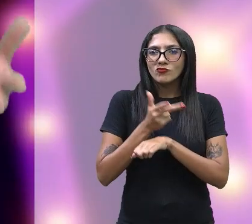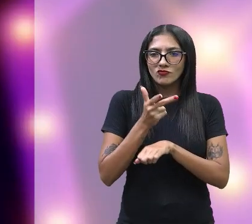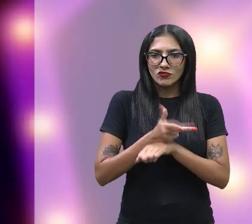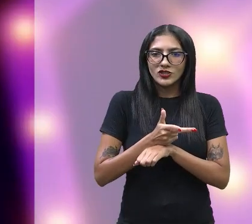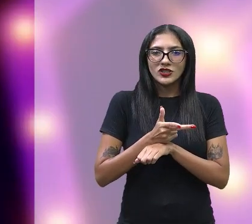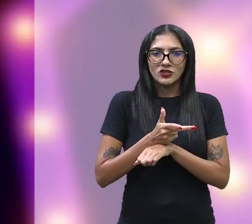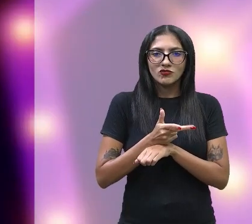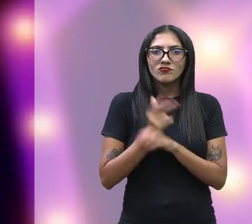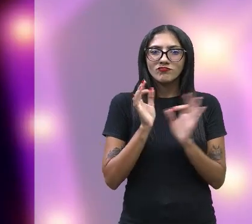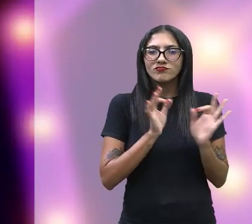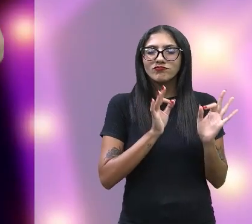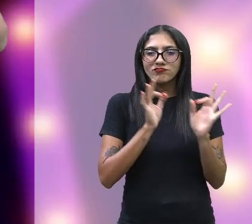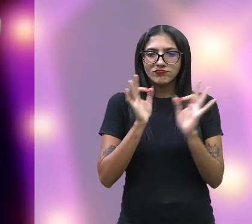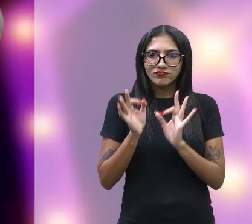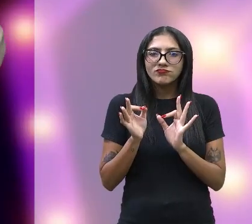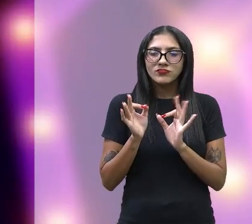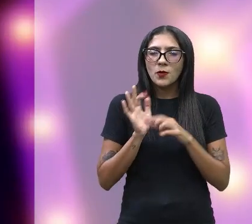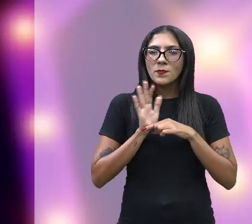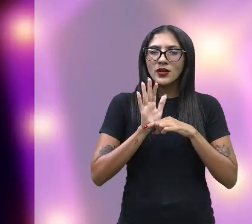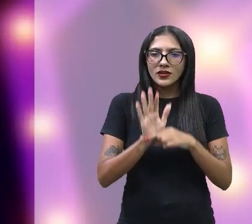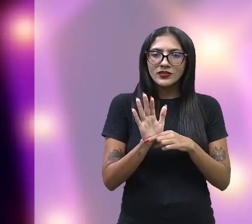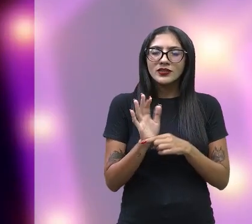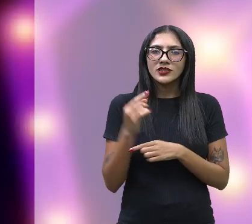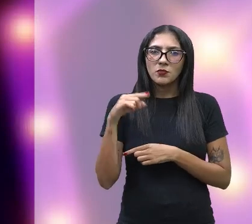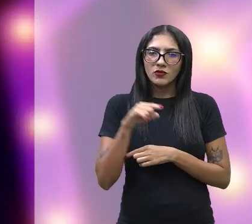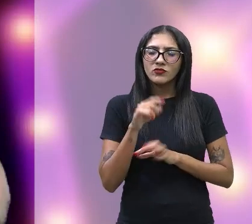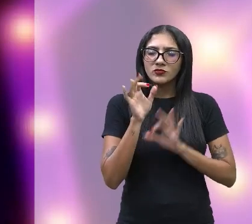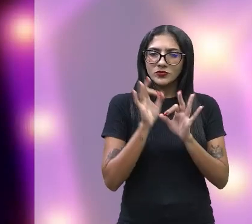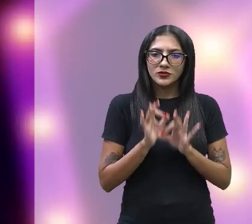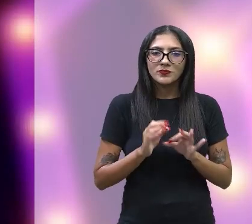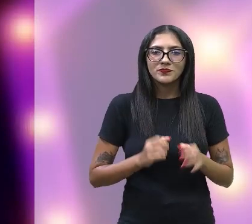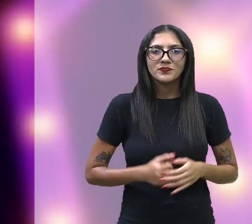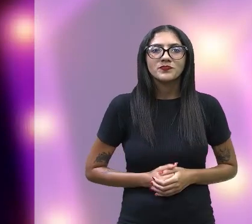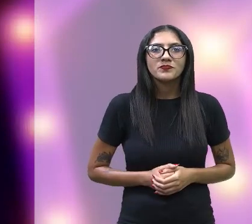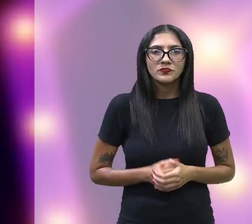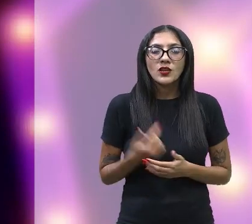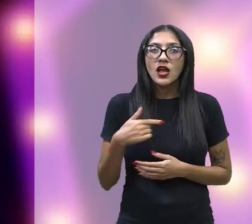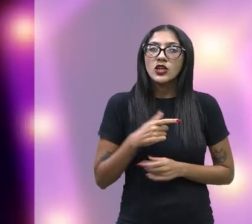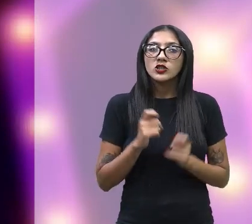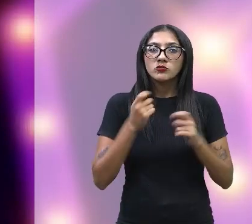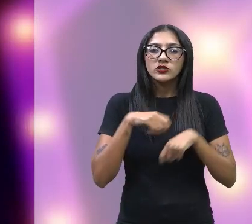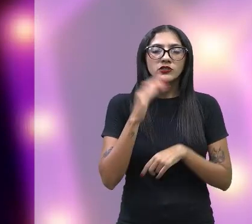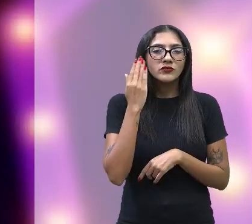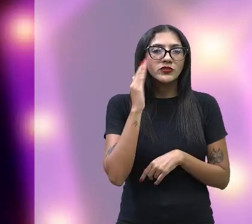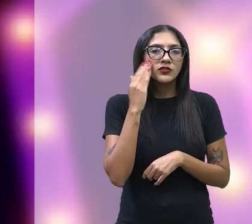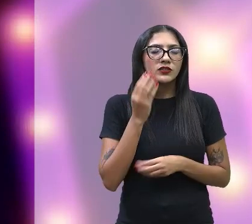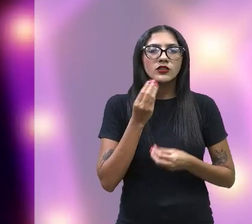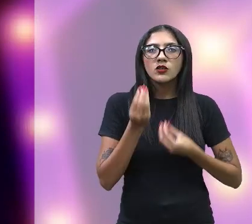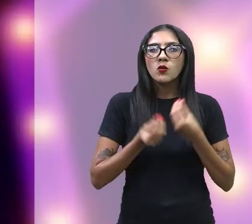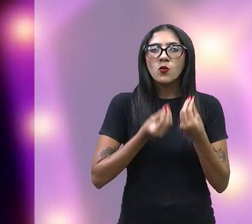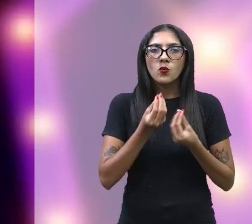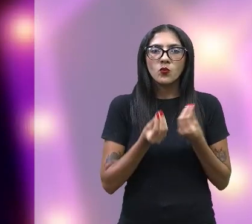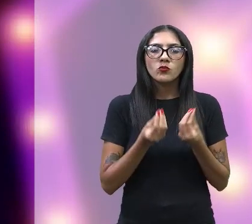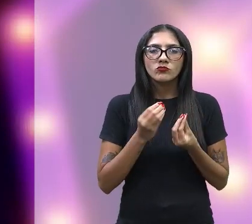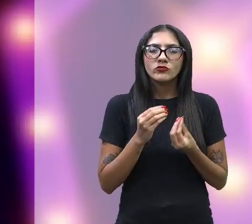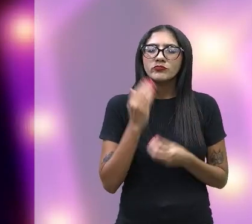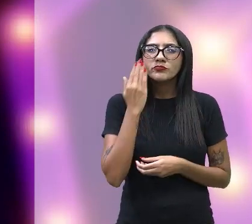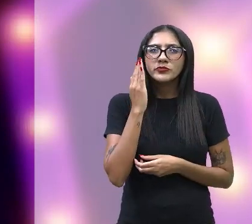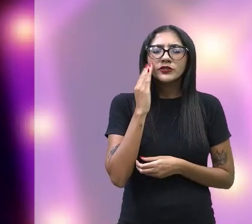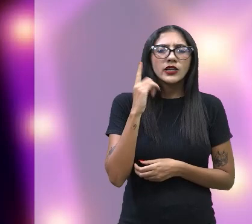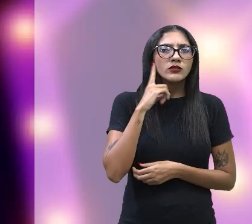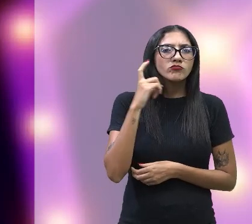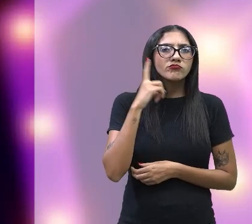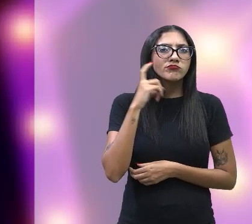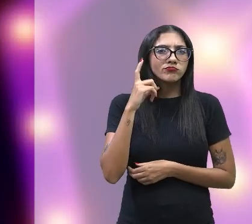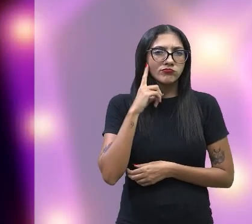um, ou melhor, preparamos, né? É uma equipe que organiza essa aula, para a gente entender sobre esse processo dos sons